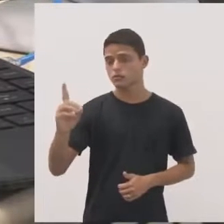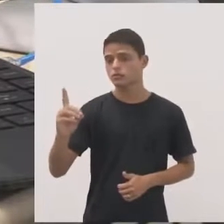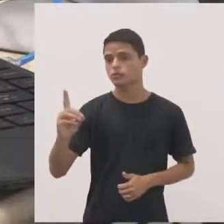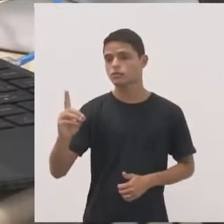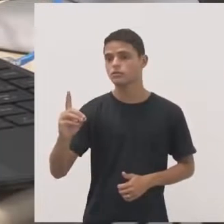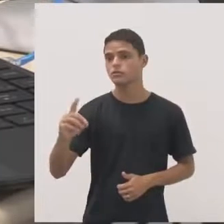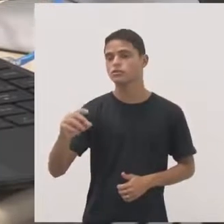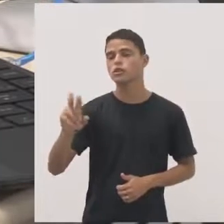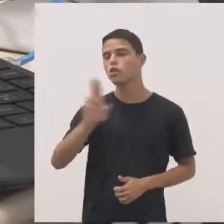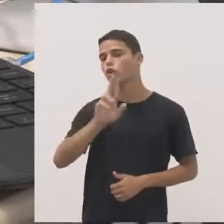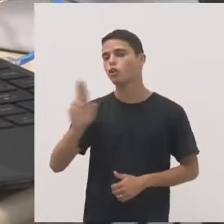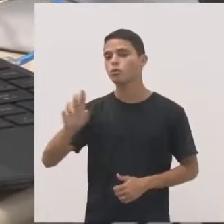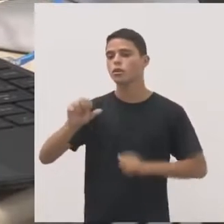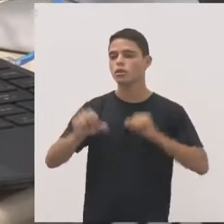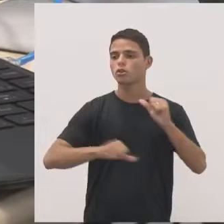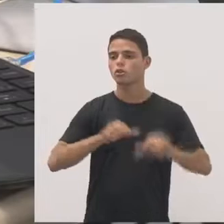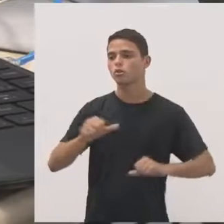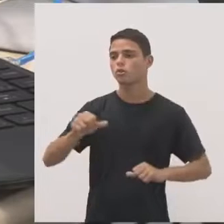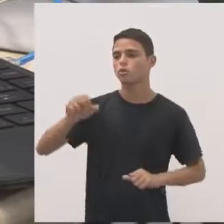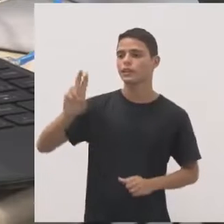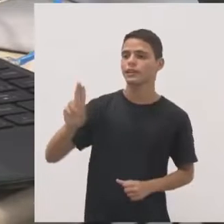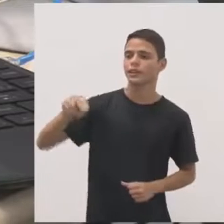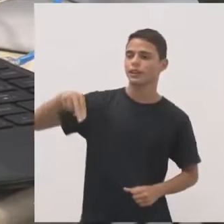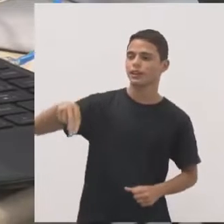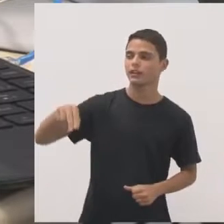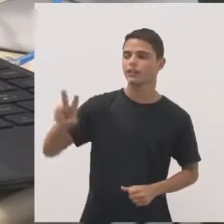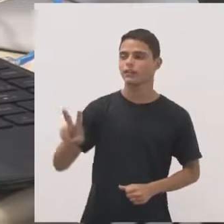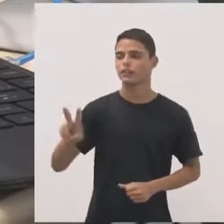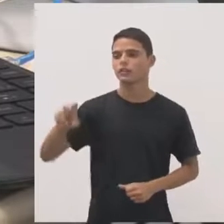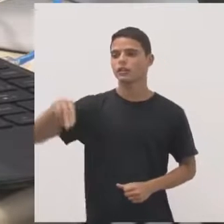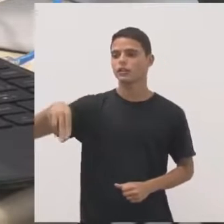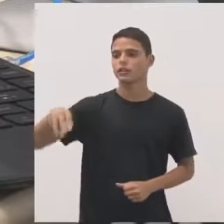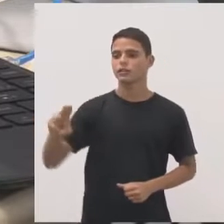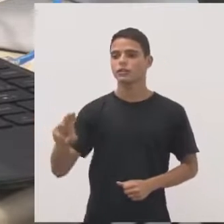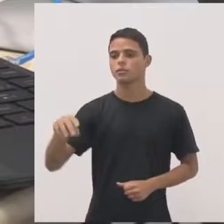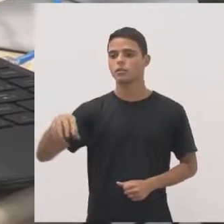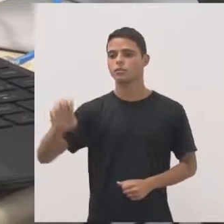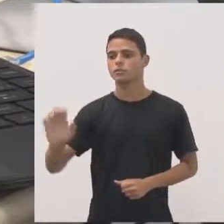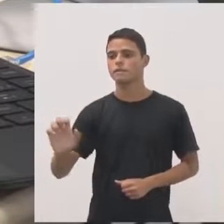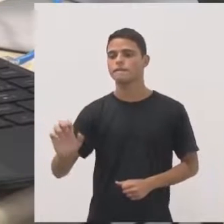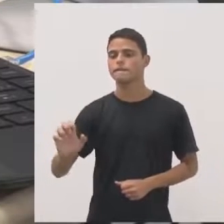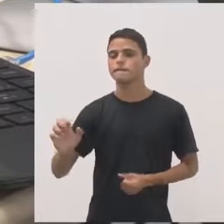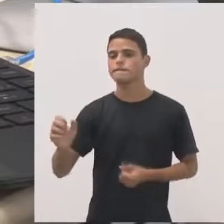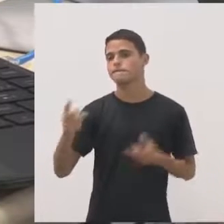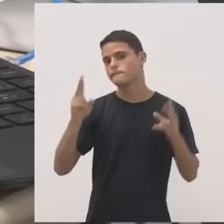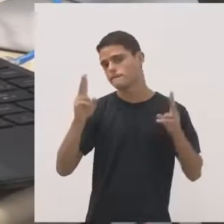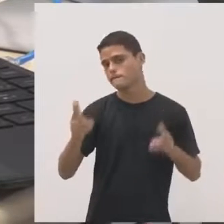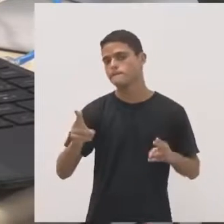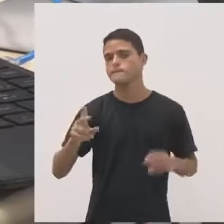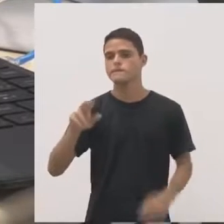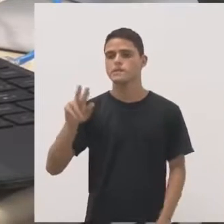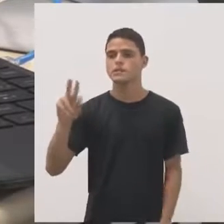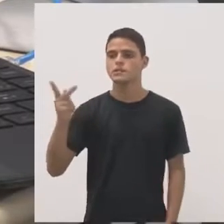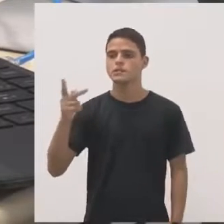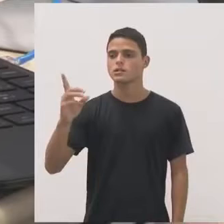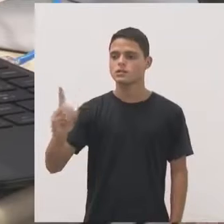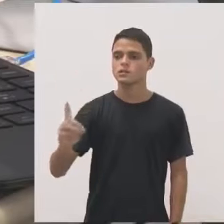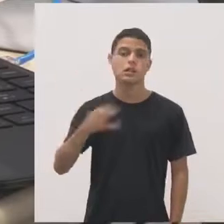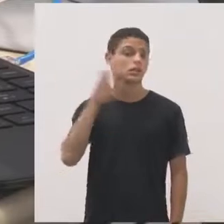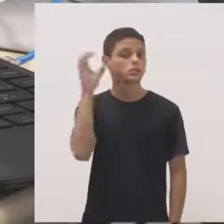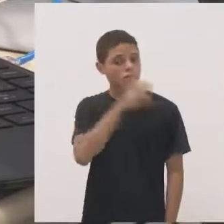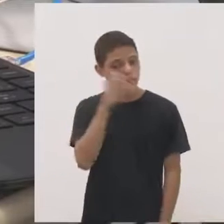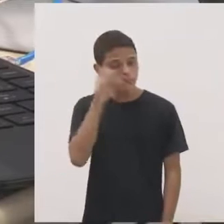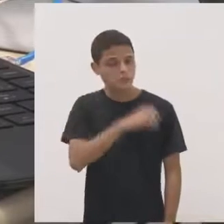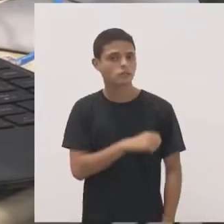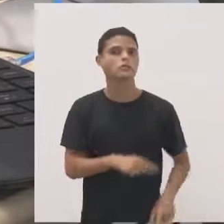chamada NVMe. É um chip, tá? Que ele armazena seus dados. É igual fosse um HD, só que ele é muito mais rápido, muito